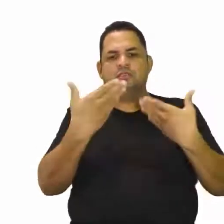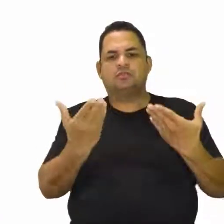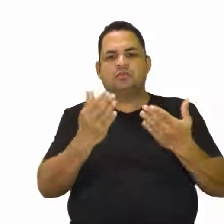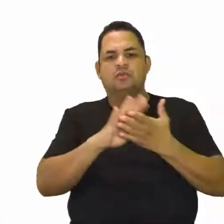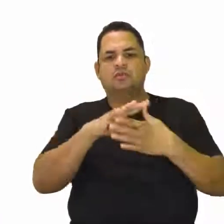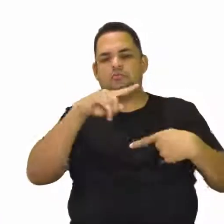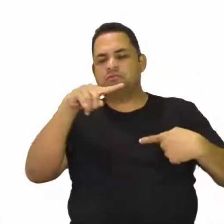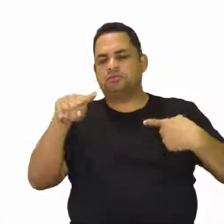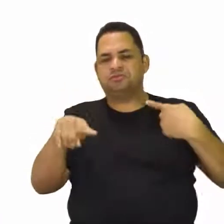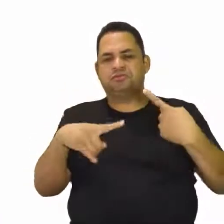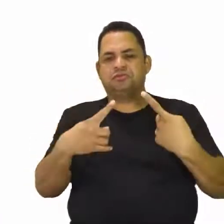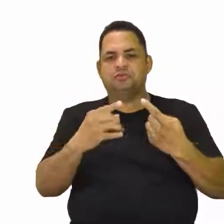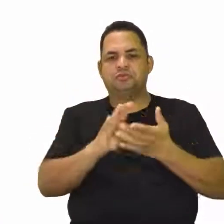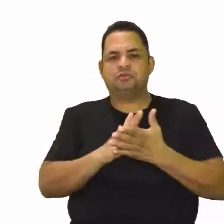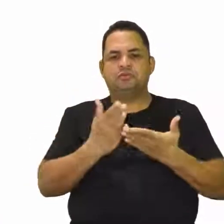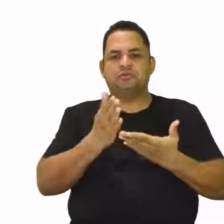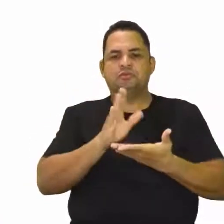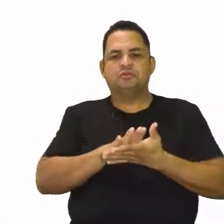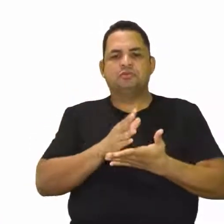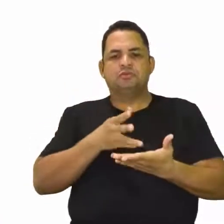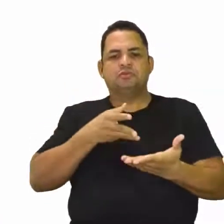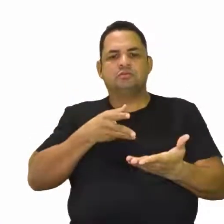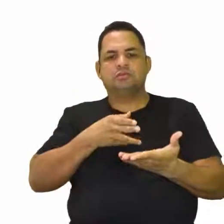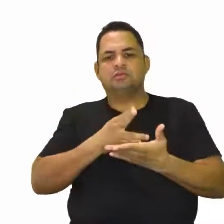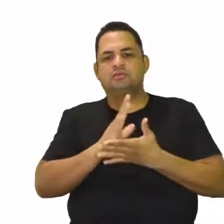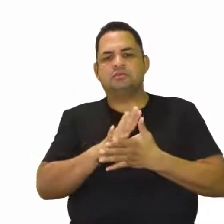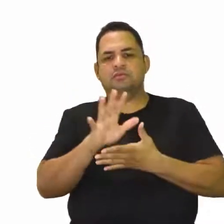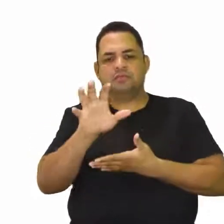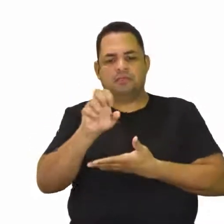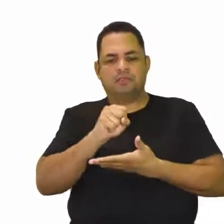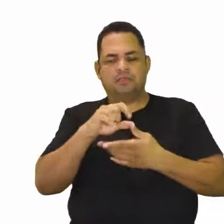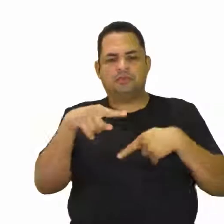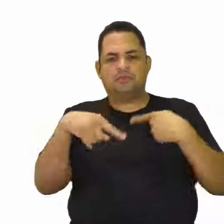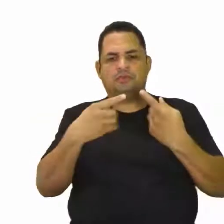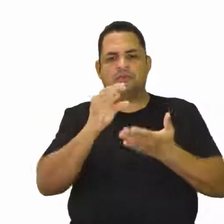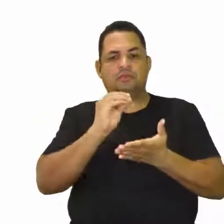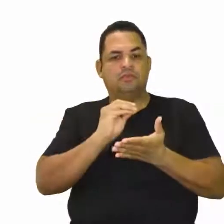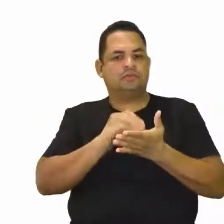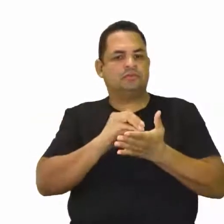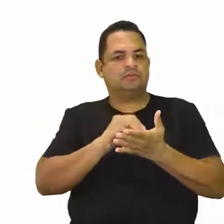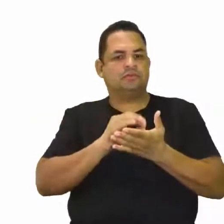viés que tu queres, qual o recorte que tu vai pegar, e aí o que não falta é